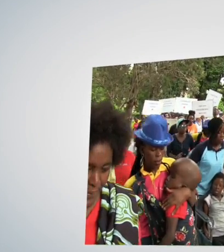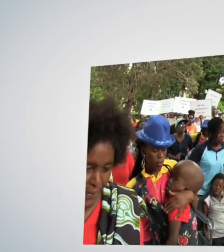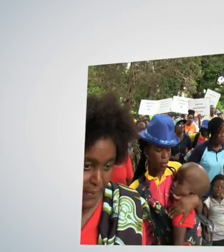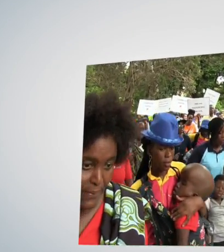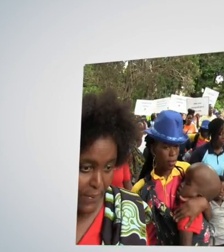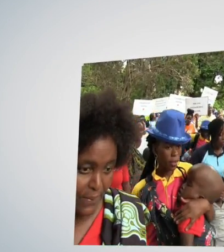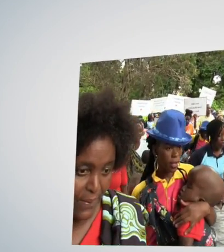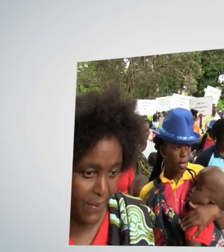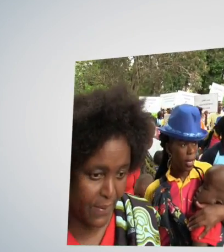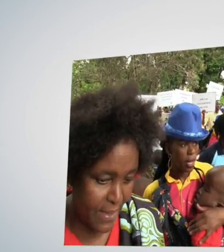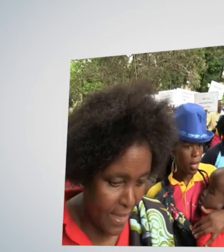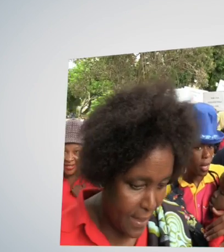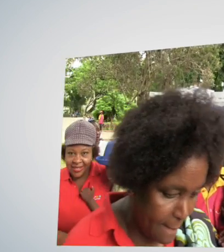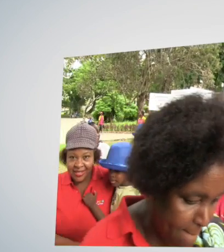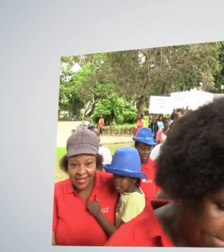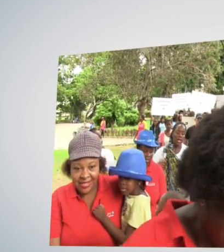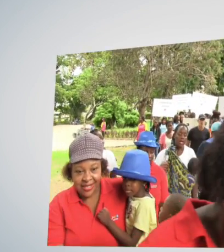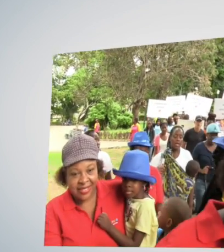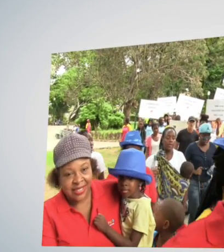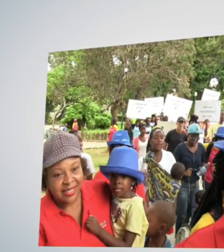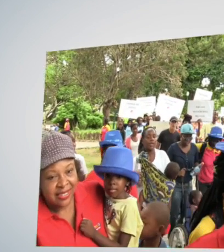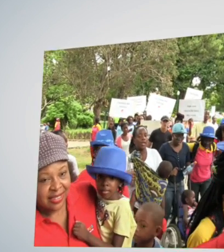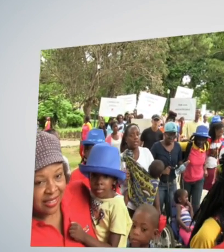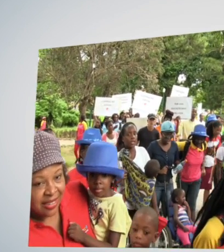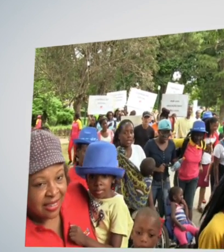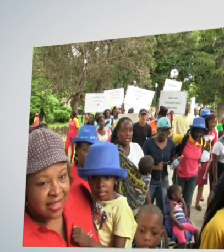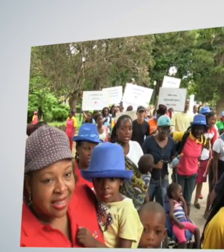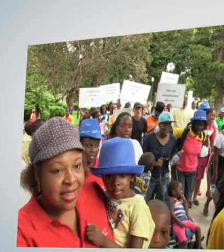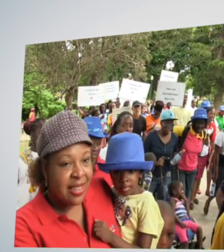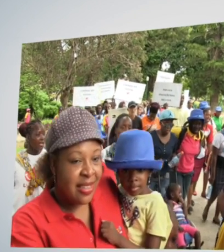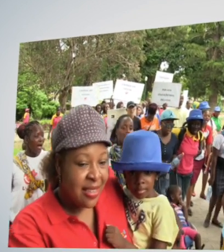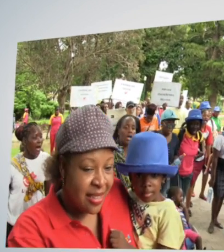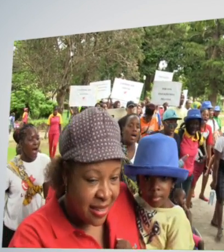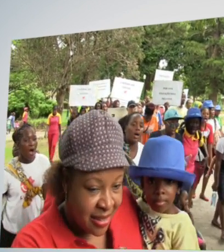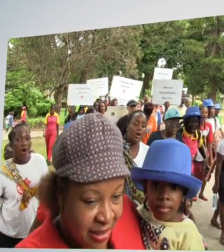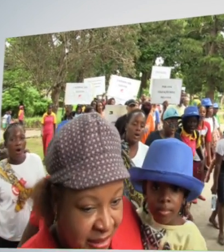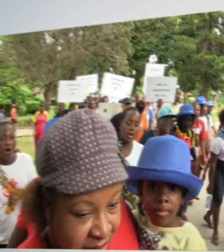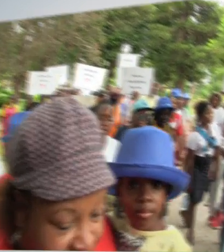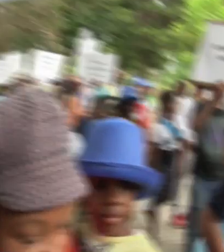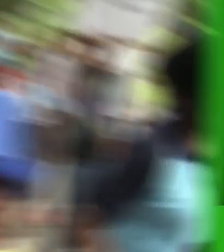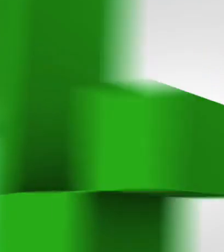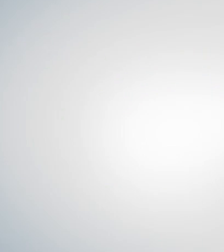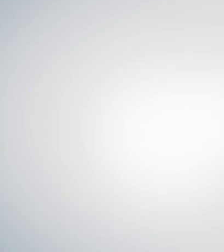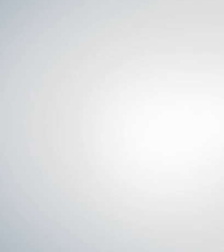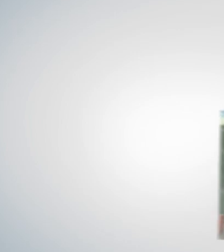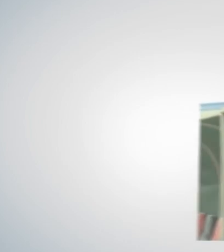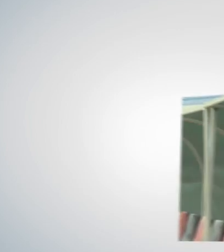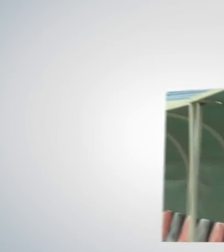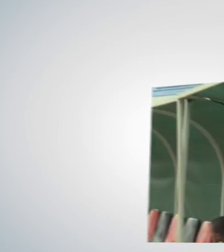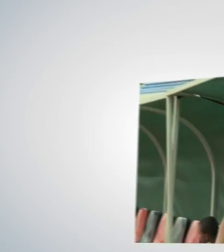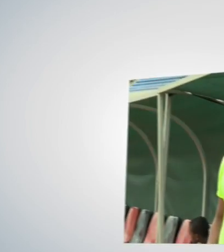Pais de crianças com necessidades educativas especiais em sociedade civil querem uma sociedade cada vez mais